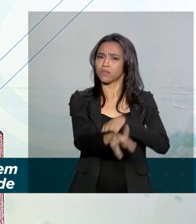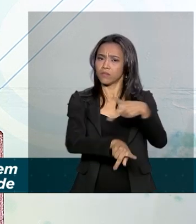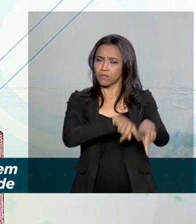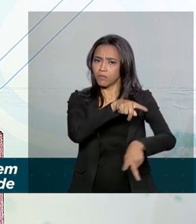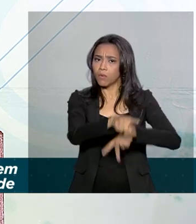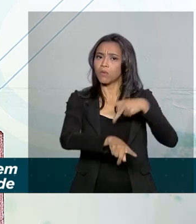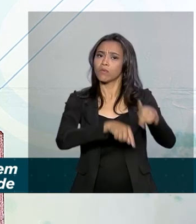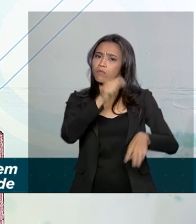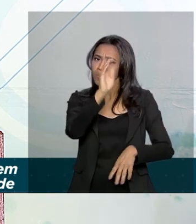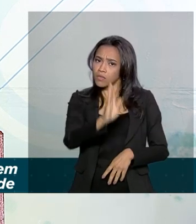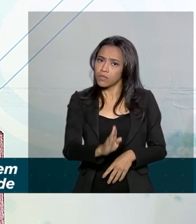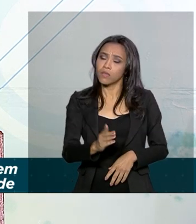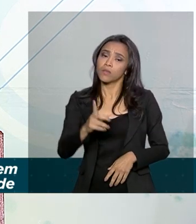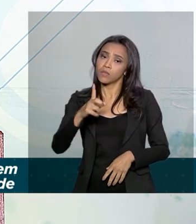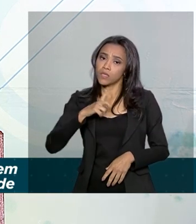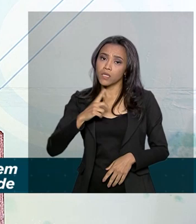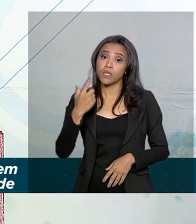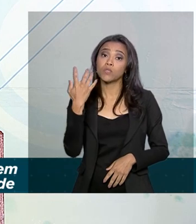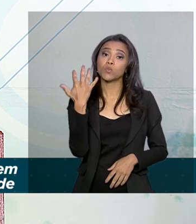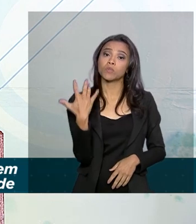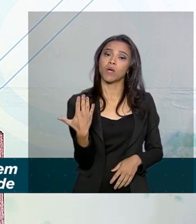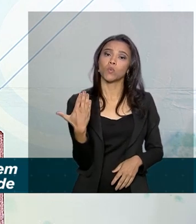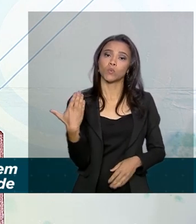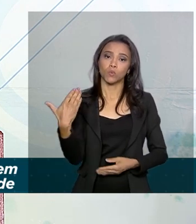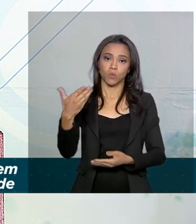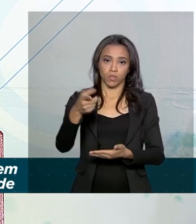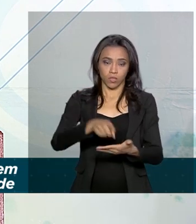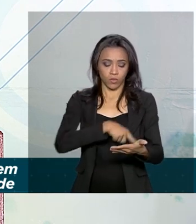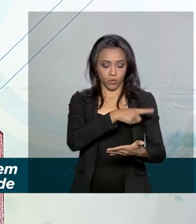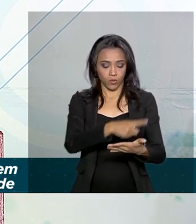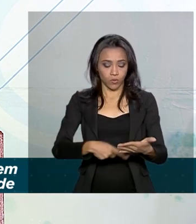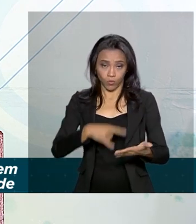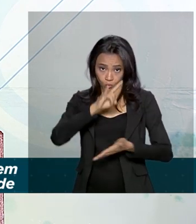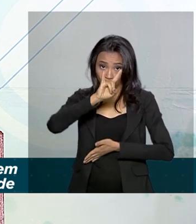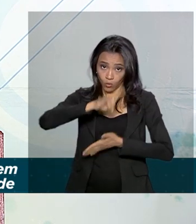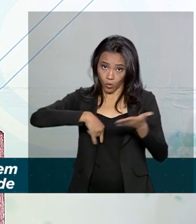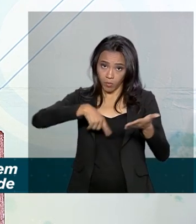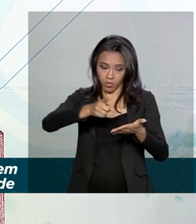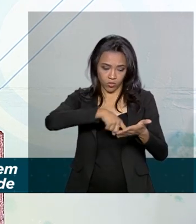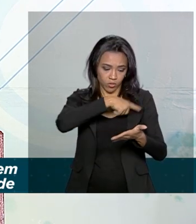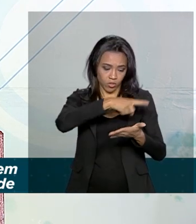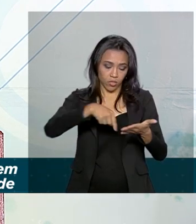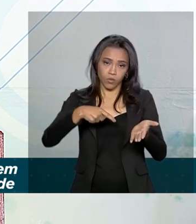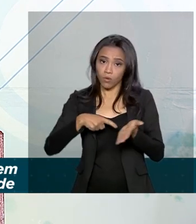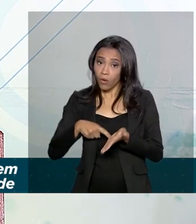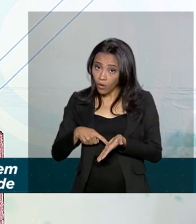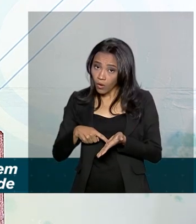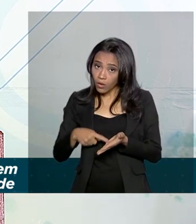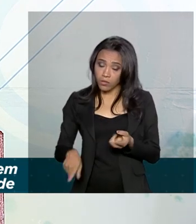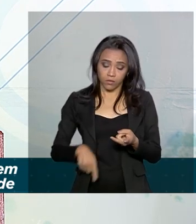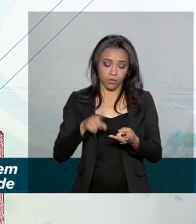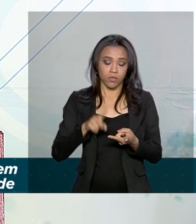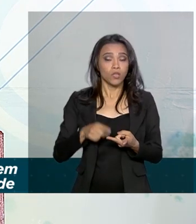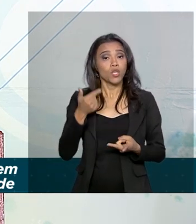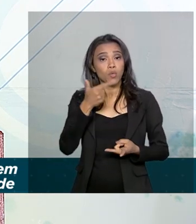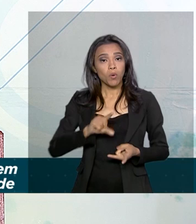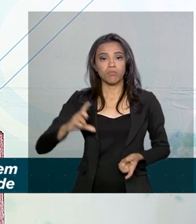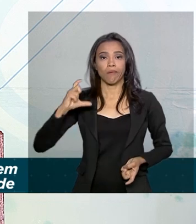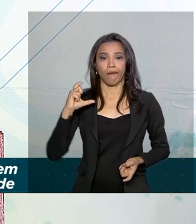uma das suas mãos o título de eleitor e na outra um cartão de um